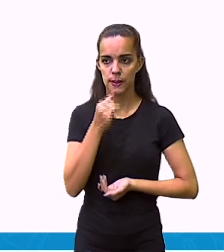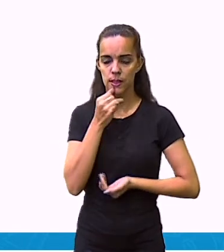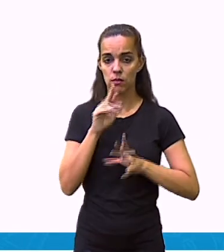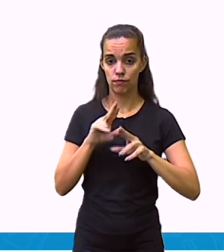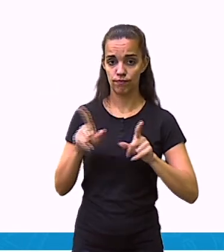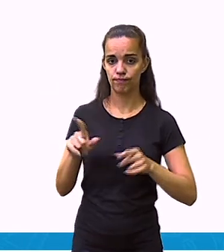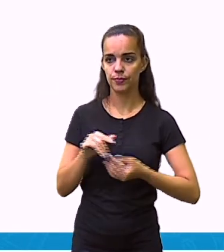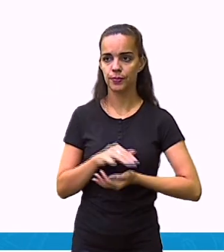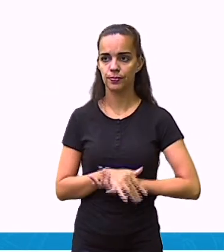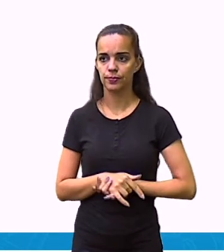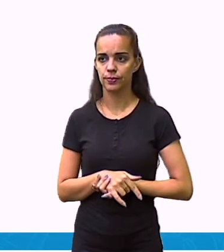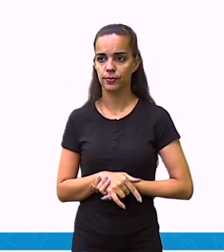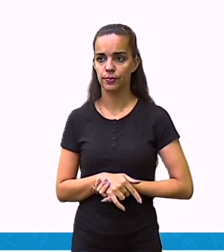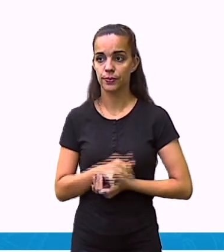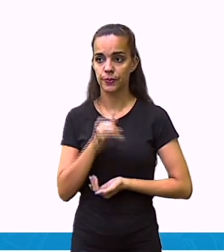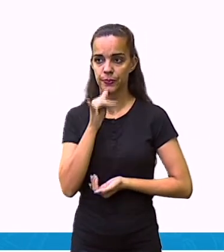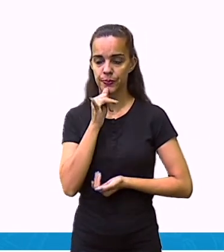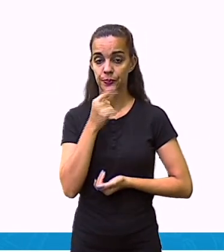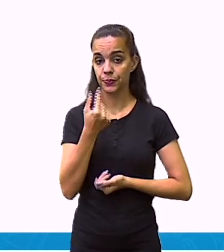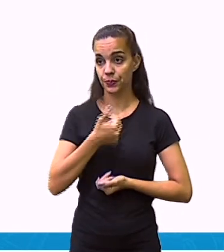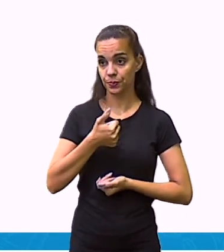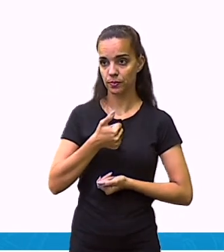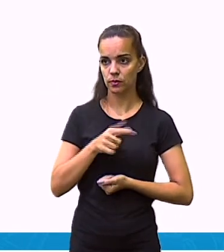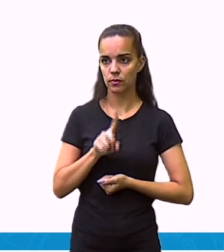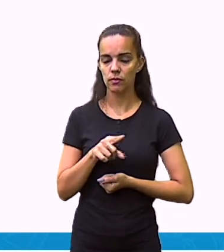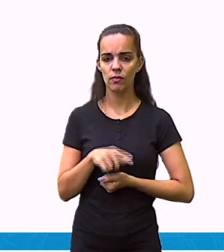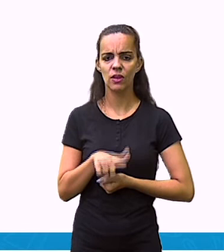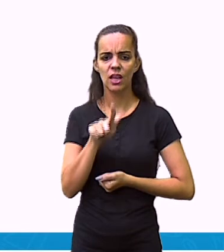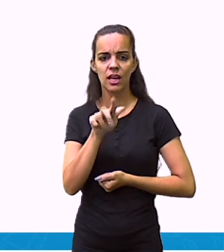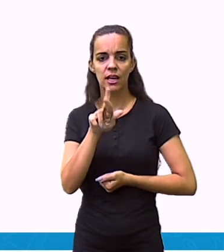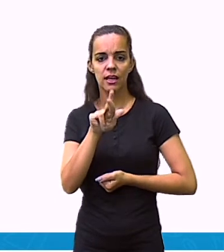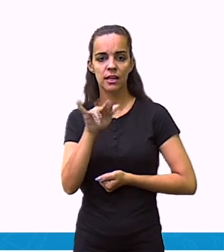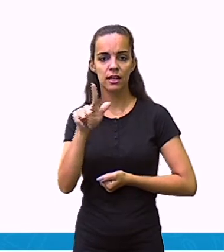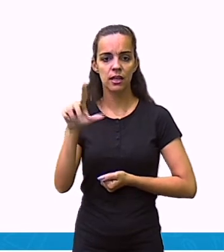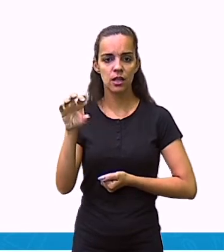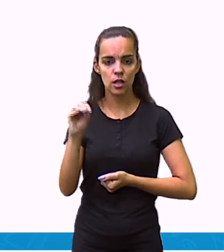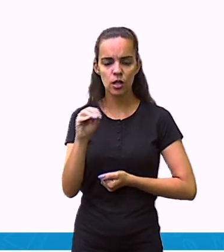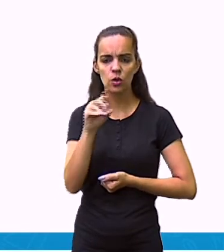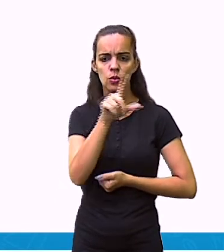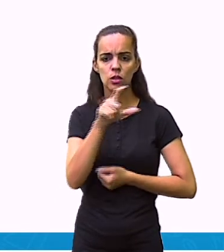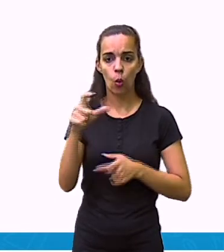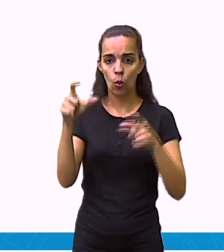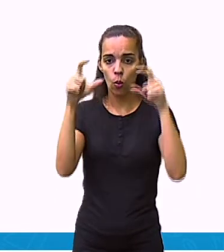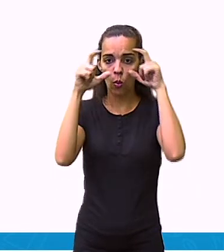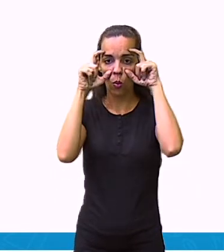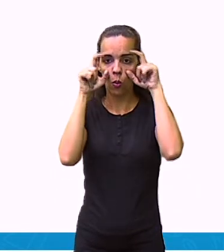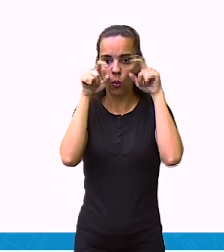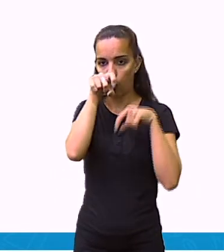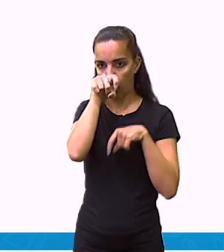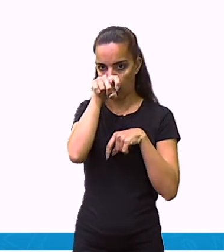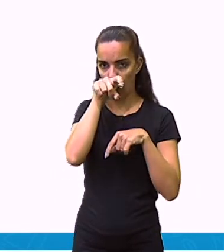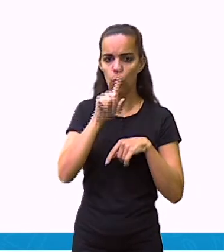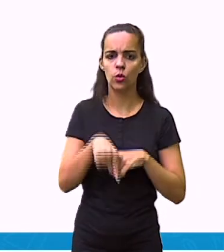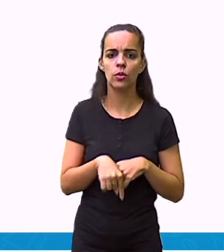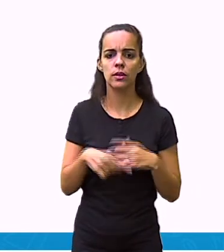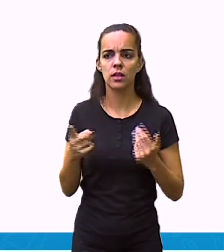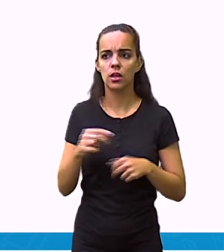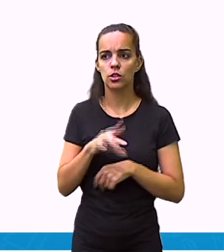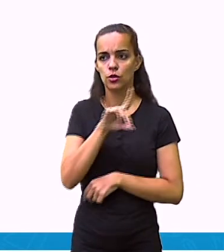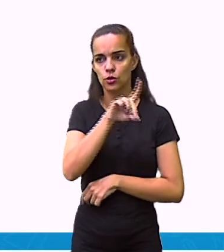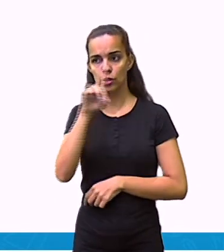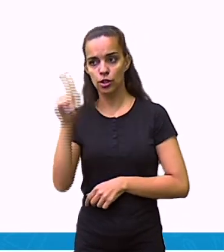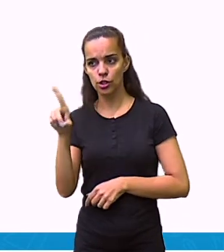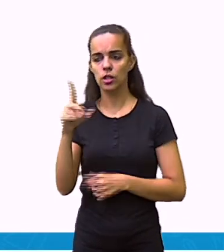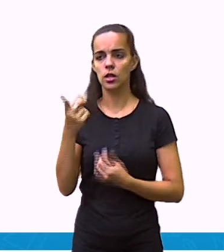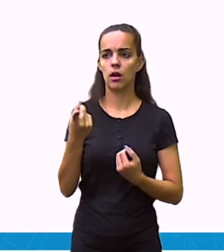sons em relação, por exemplo, grilos e corujas. É possível você ouvir estes sons